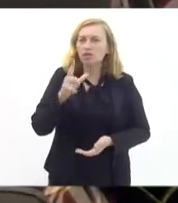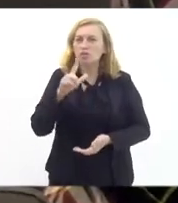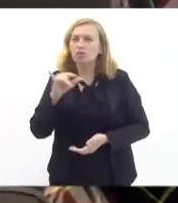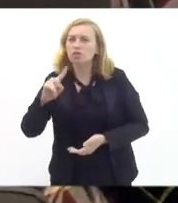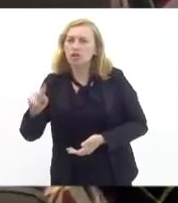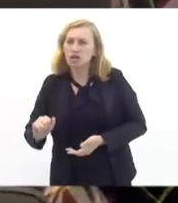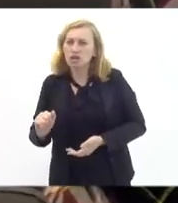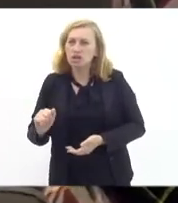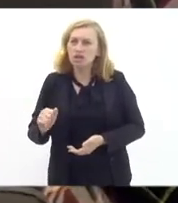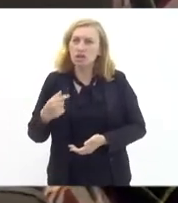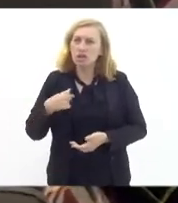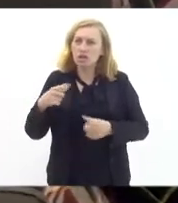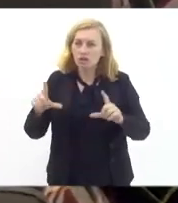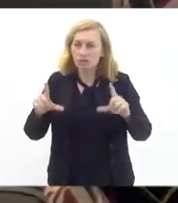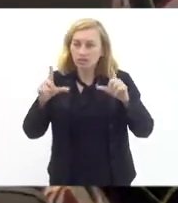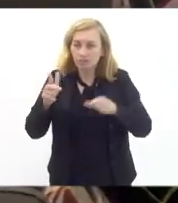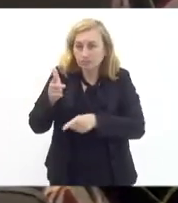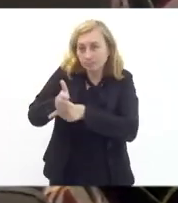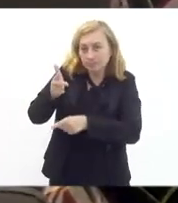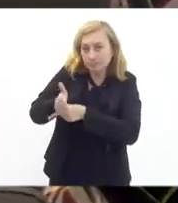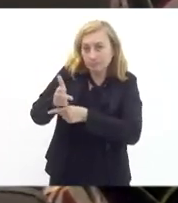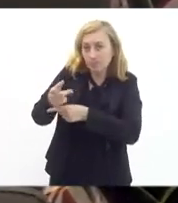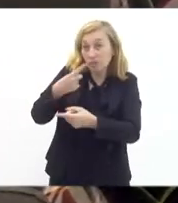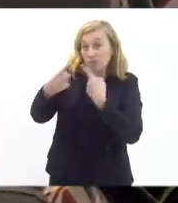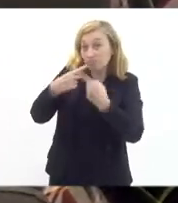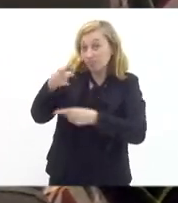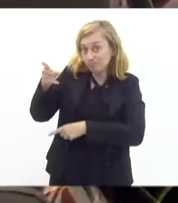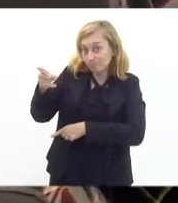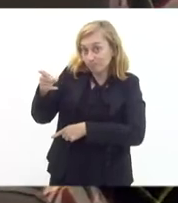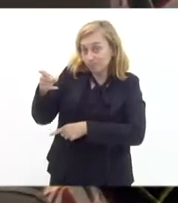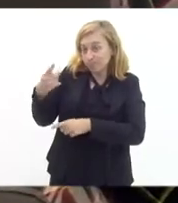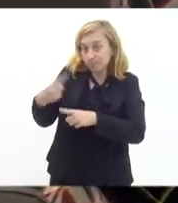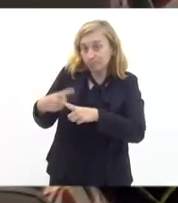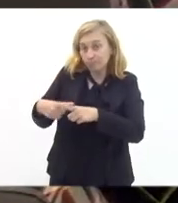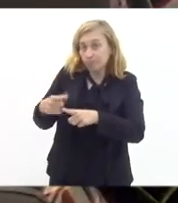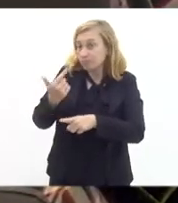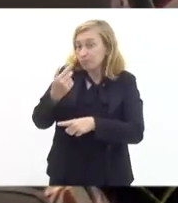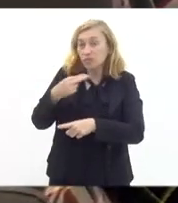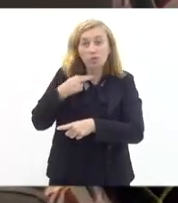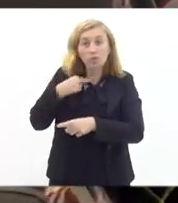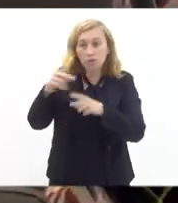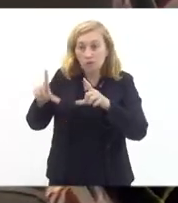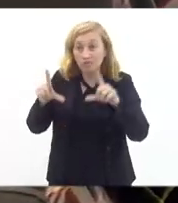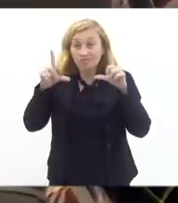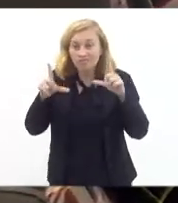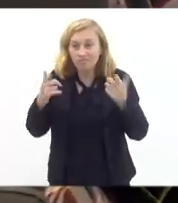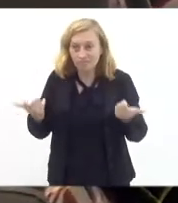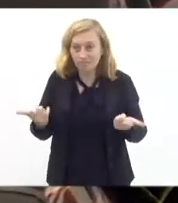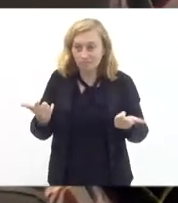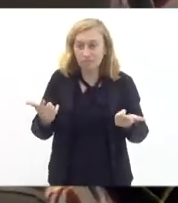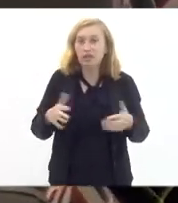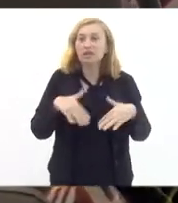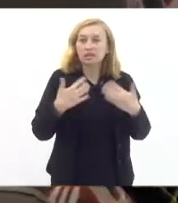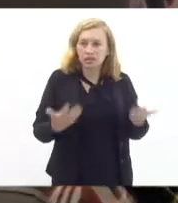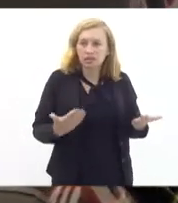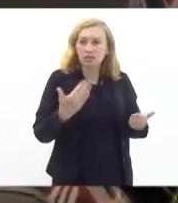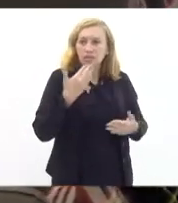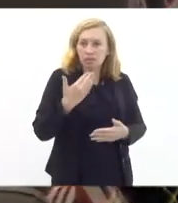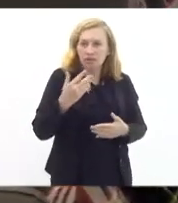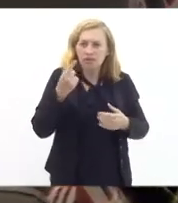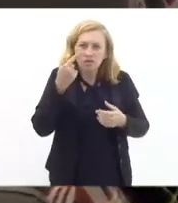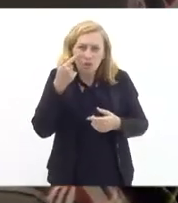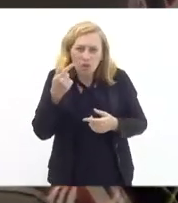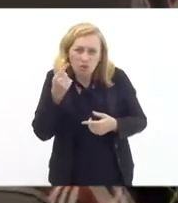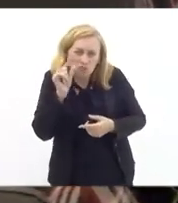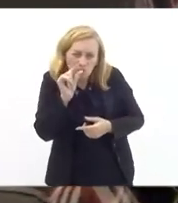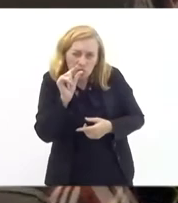Filho, onde eu apareci no vídeo que eu discuti com ele. Porque eu não posso aparecer. Conclua, senhora Valquíria. Entendeu? Então, eu peço que vocês olhem um